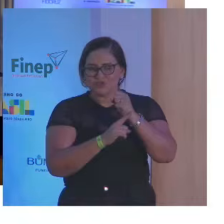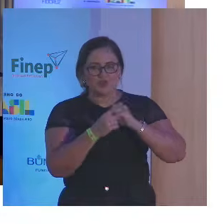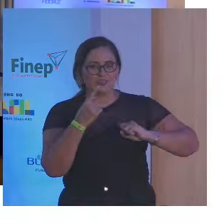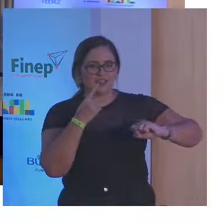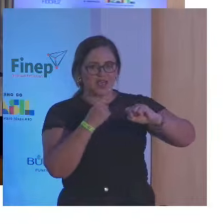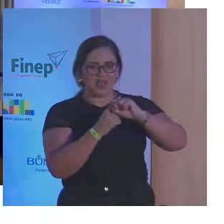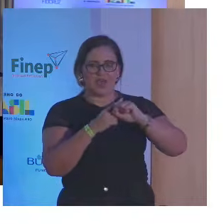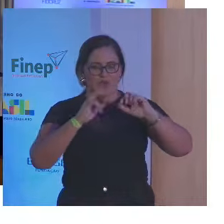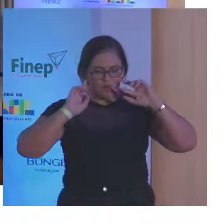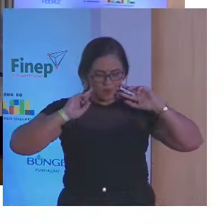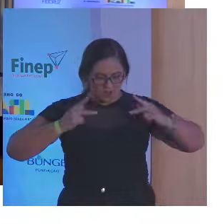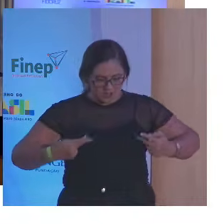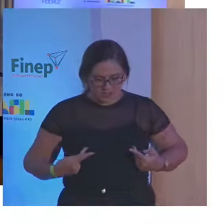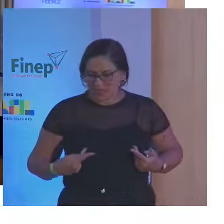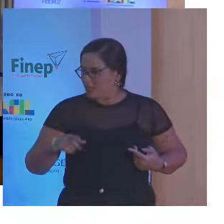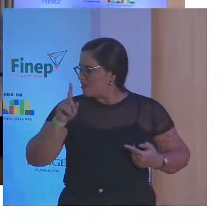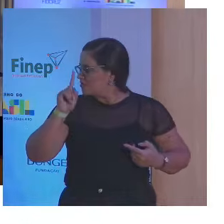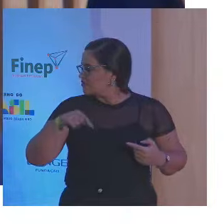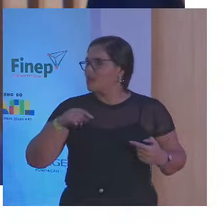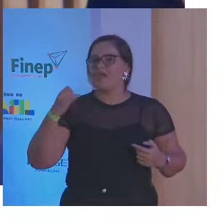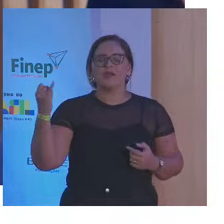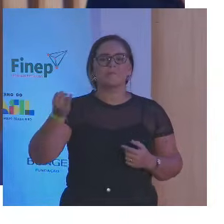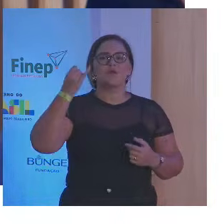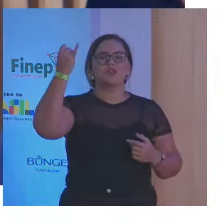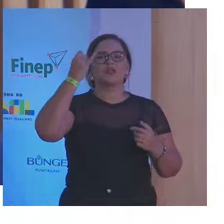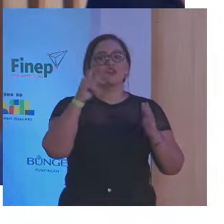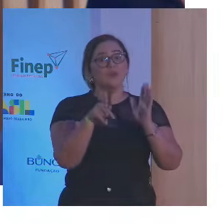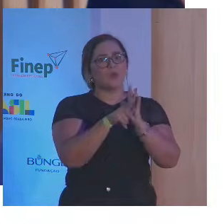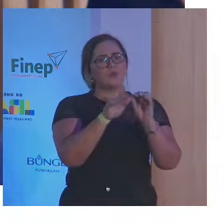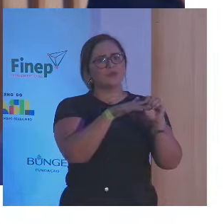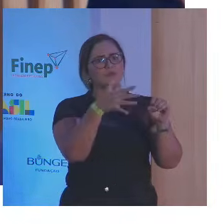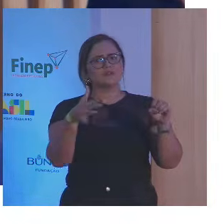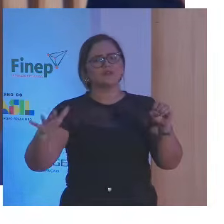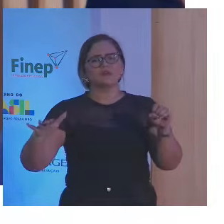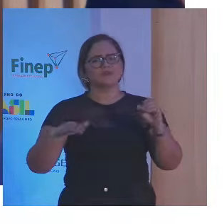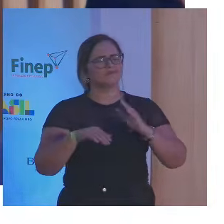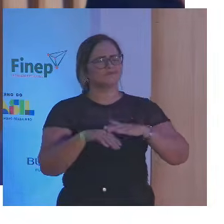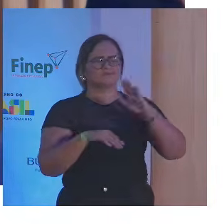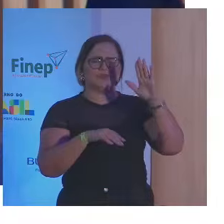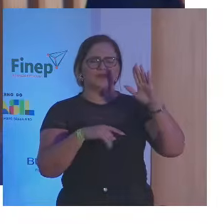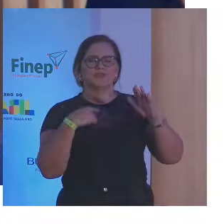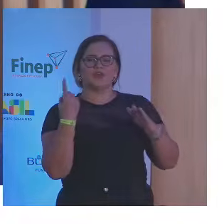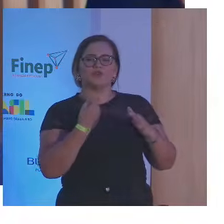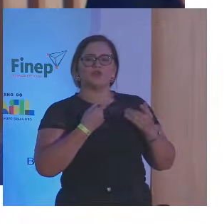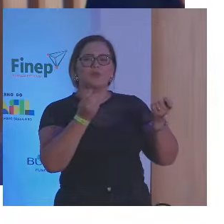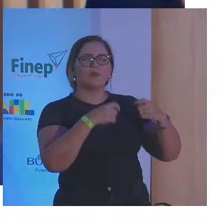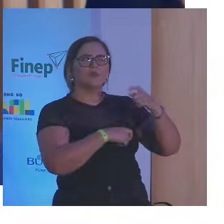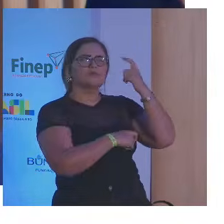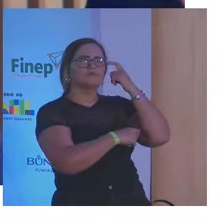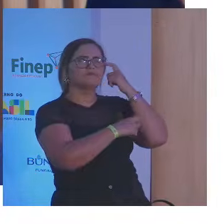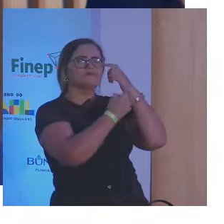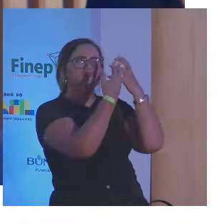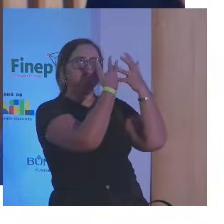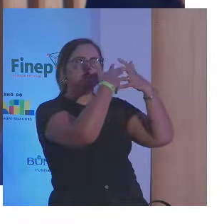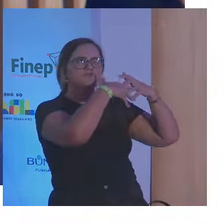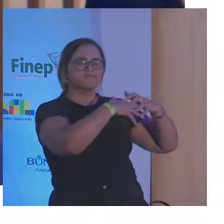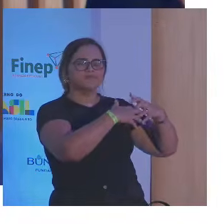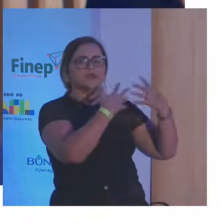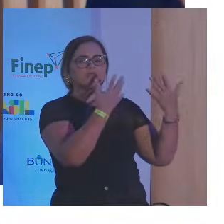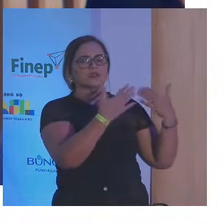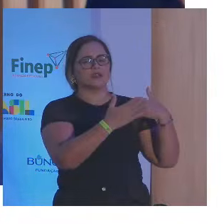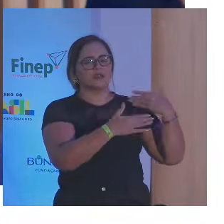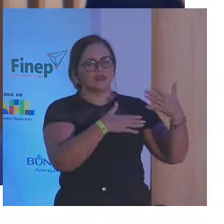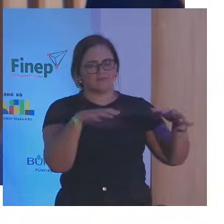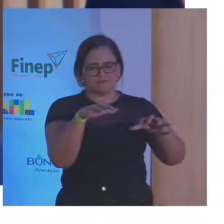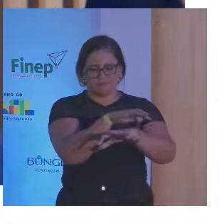social e em humanidades, que é uma parte importante do oceano. E, mais ainda, a gente poder pensar um pouco na